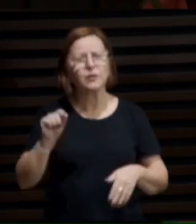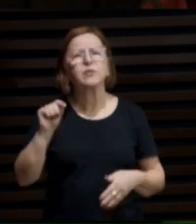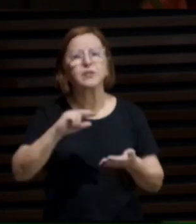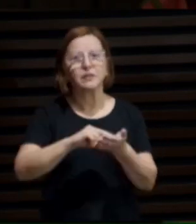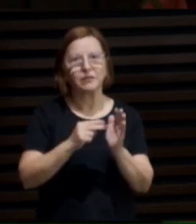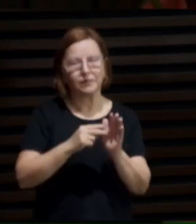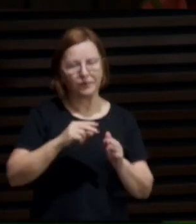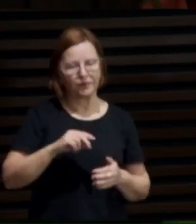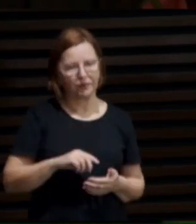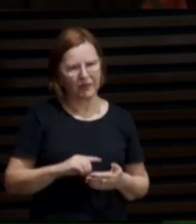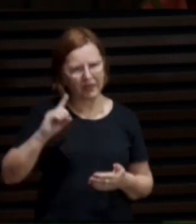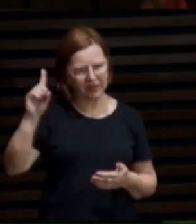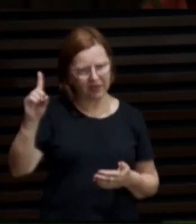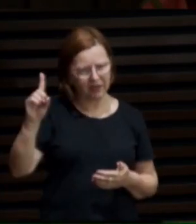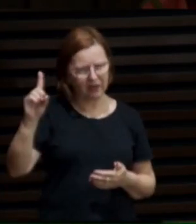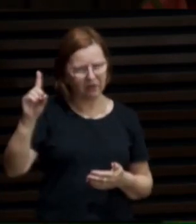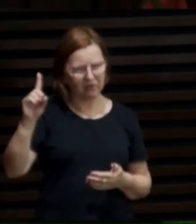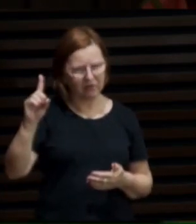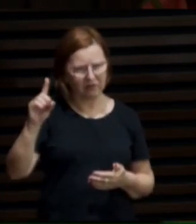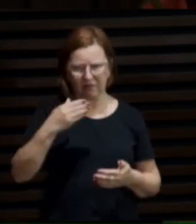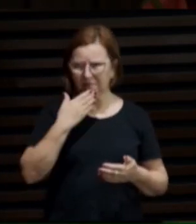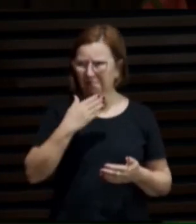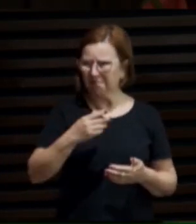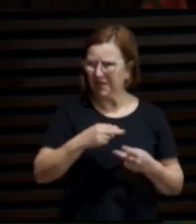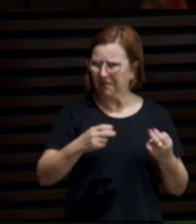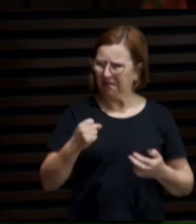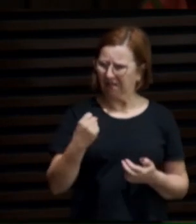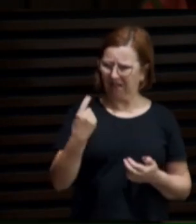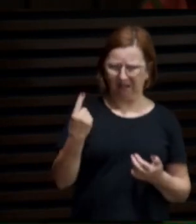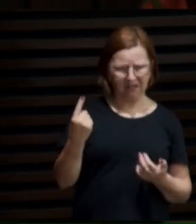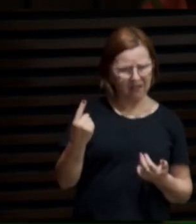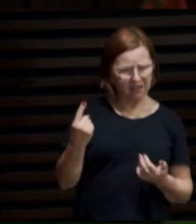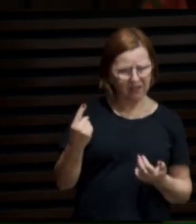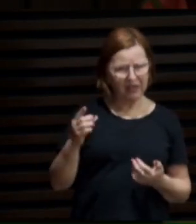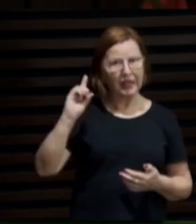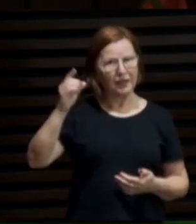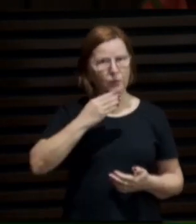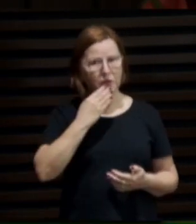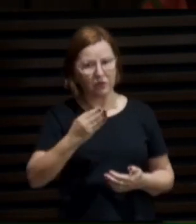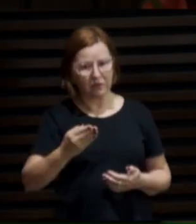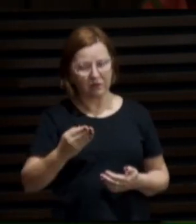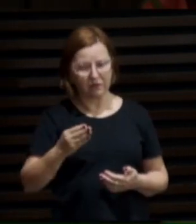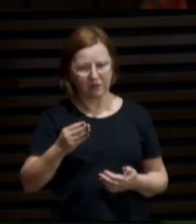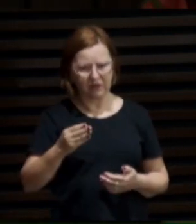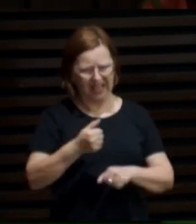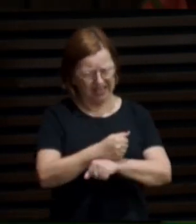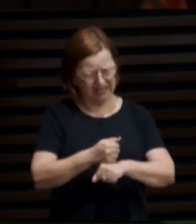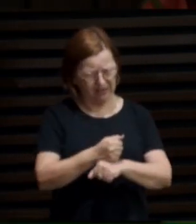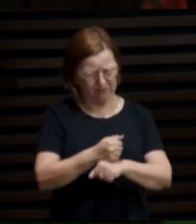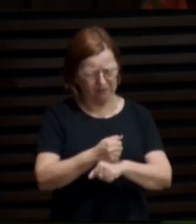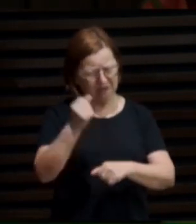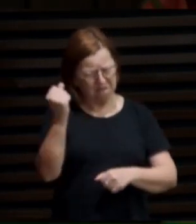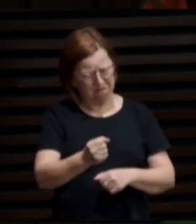Deus fez uma coisa aqui totalmente esquisita ao caráter dele. Deus está pedindo que ele sacrifique o seu filho,